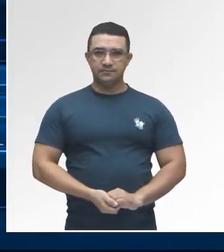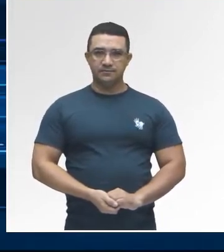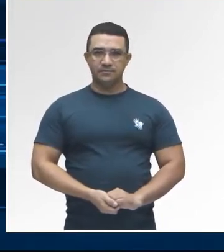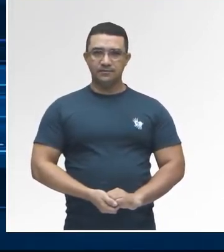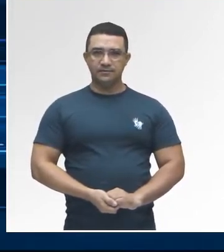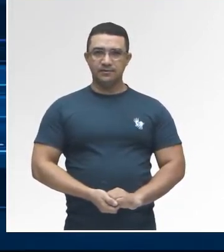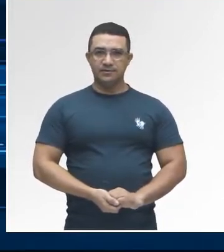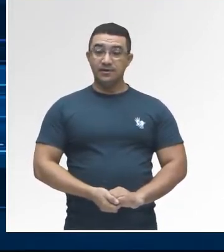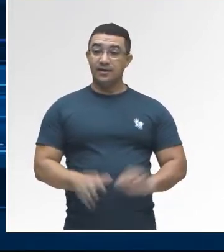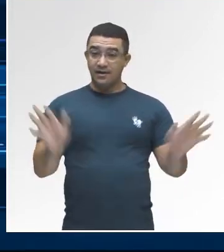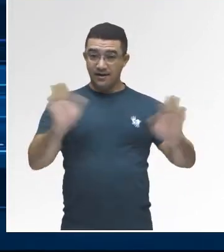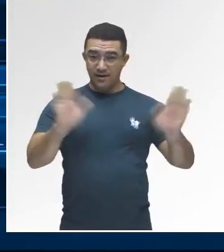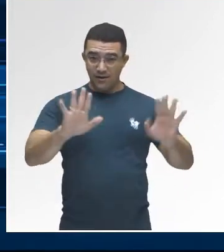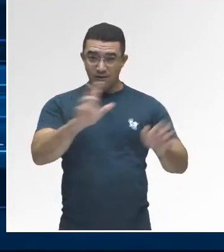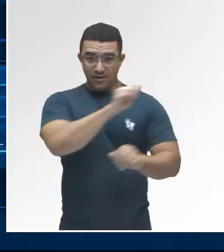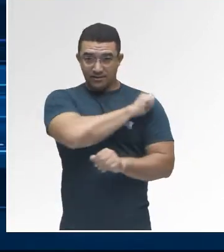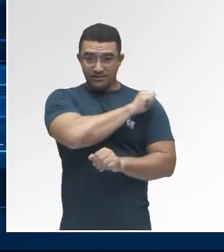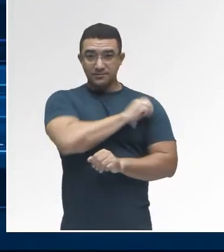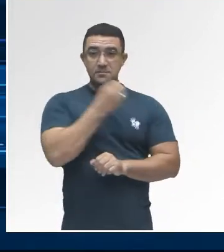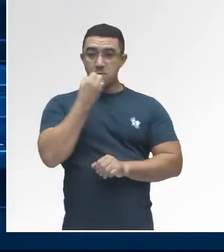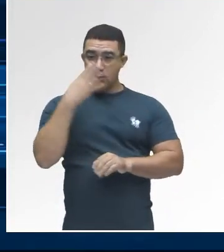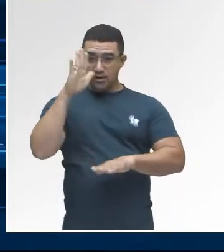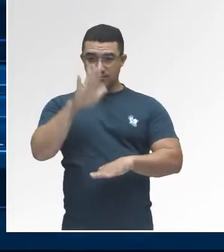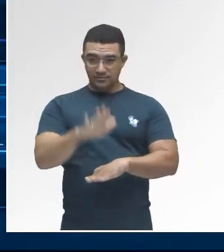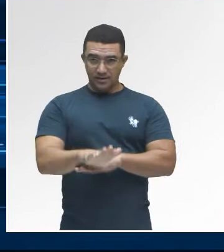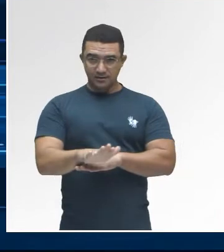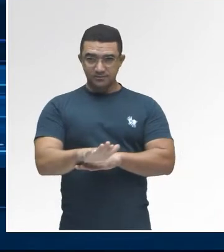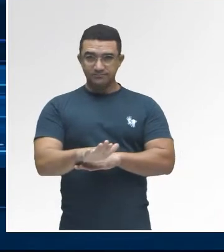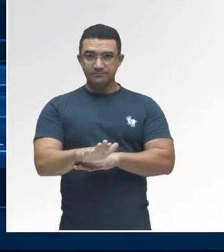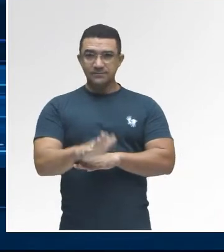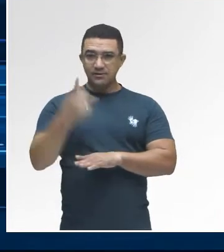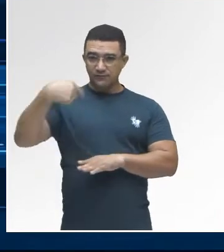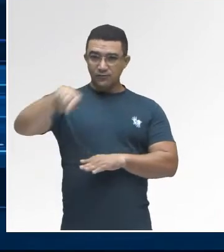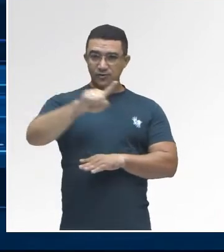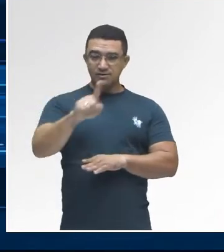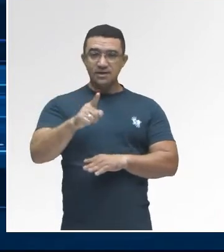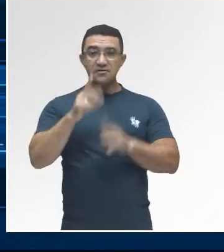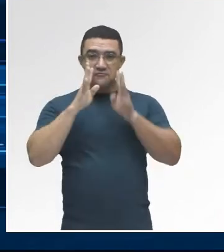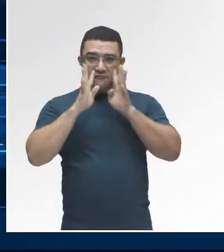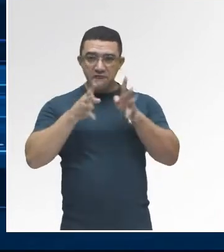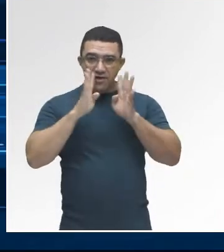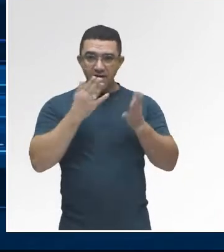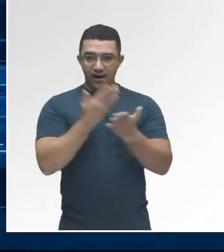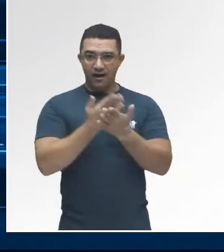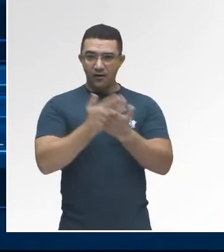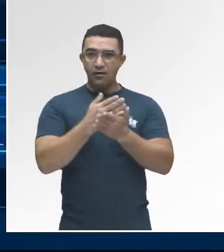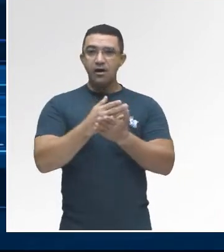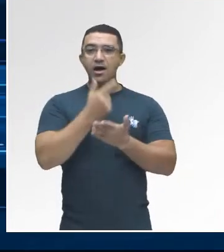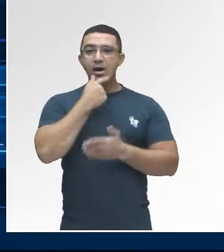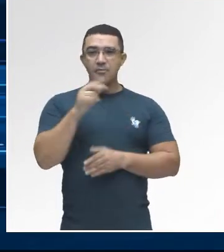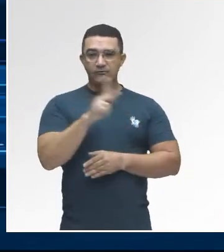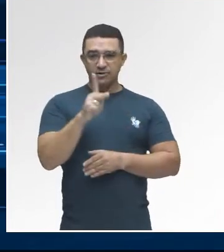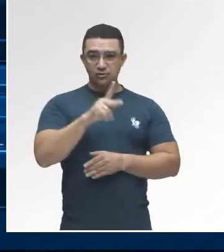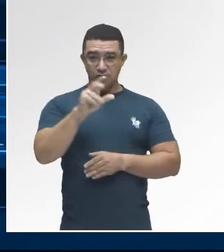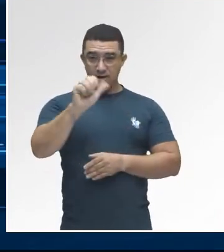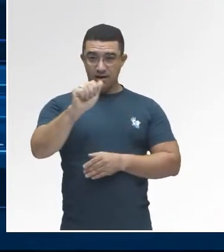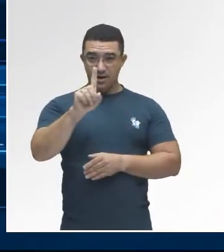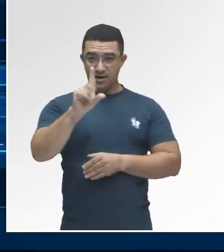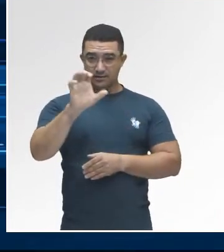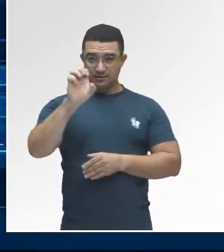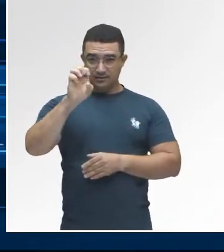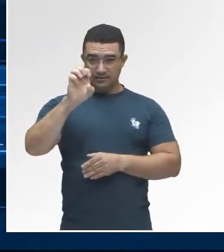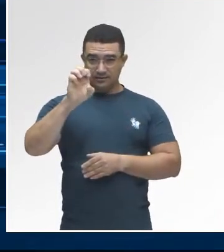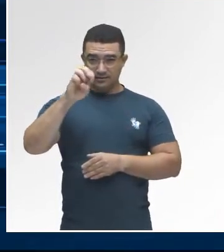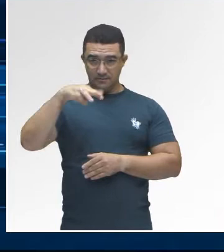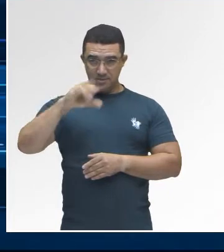Hello students, good afternoon, boa tarde, né? Vocês estavam aí acompanhando a aula do professor Ademir, agora vocês vão ficar comigo, sou o professor